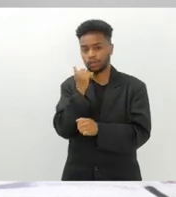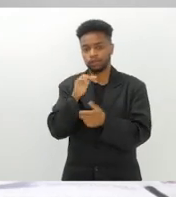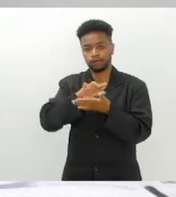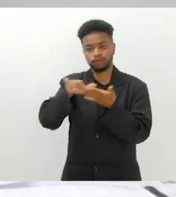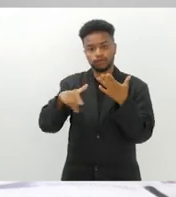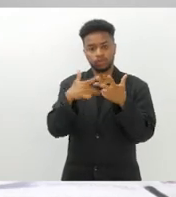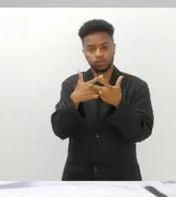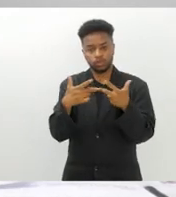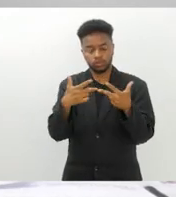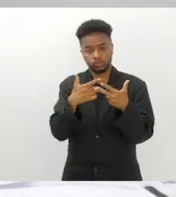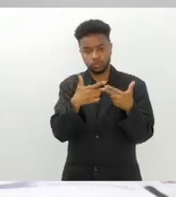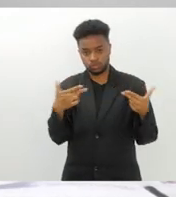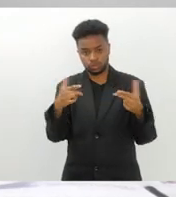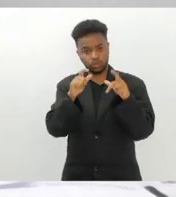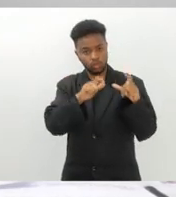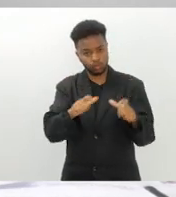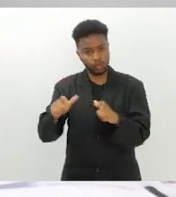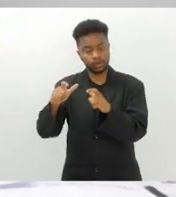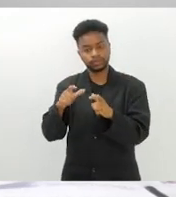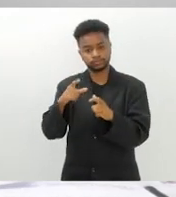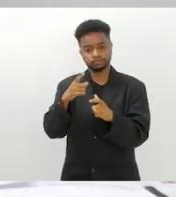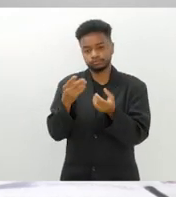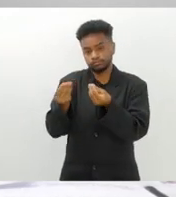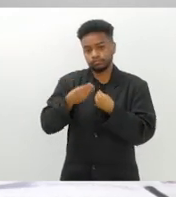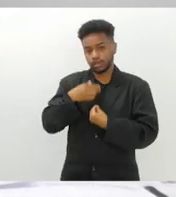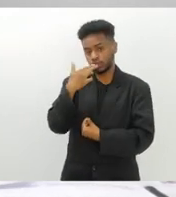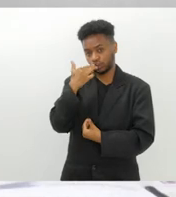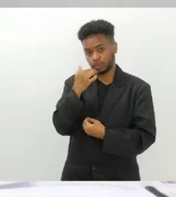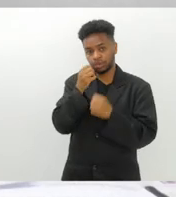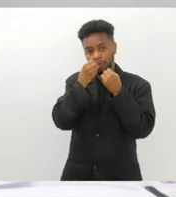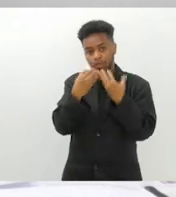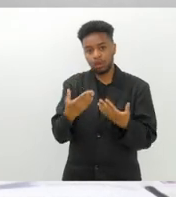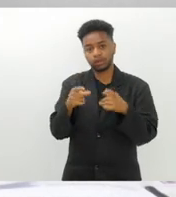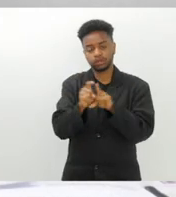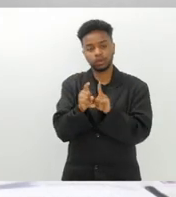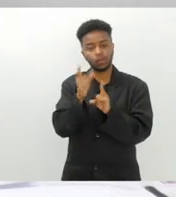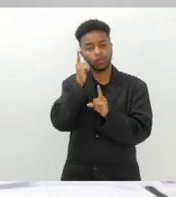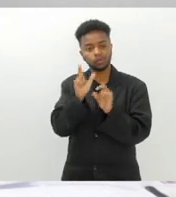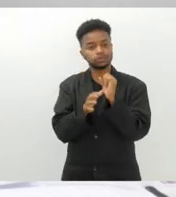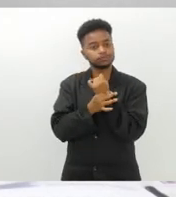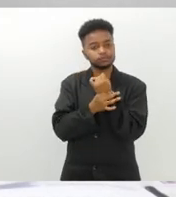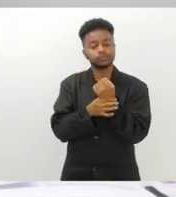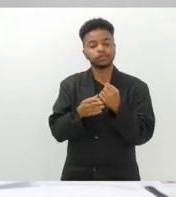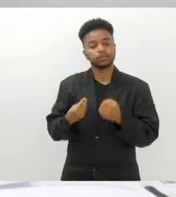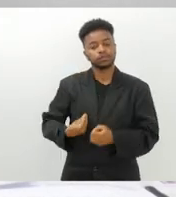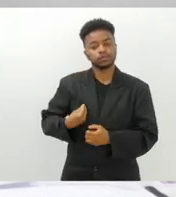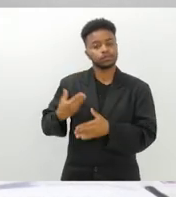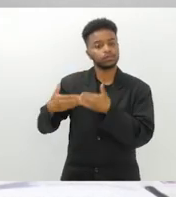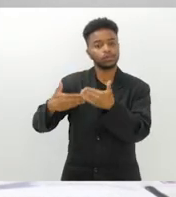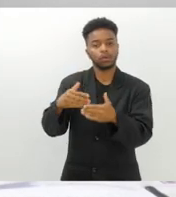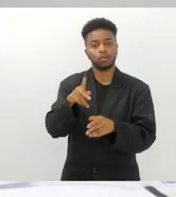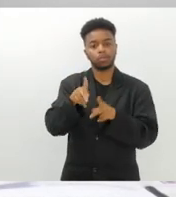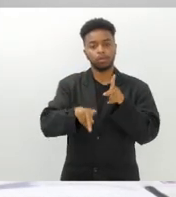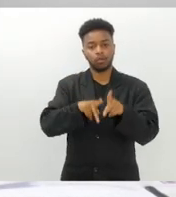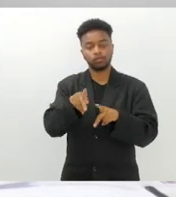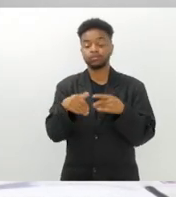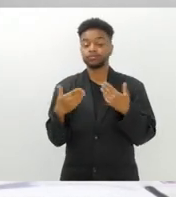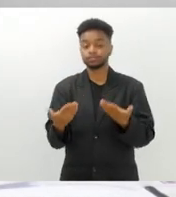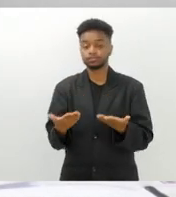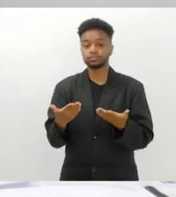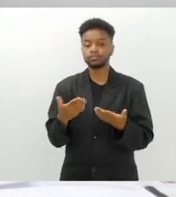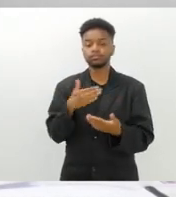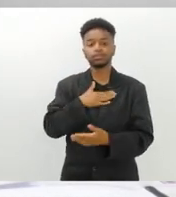coisa, uma boa nutrição, e é o que garante a existência desses povos extrativistas. Então, me